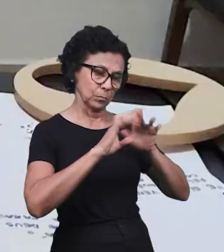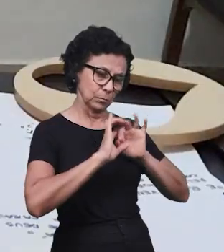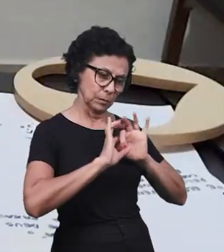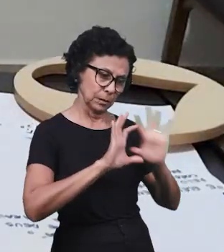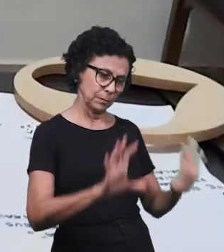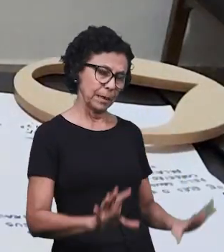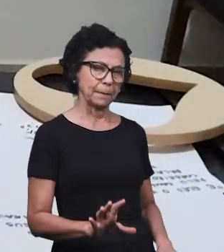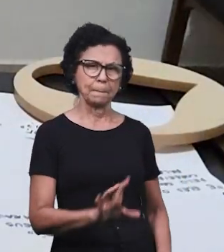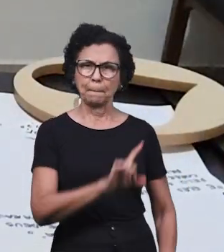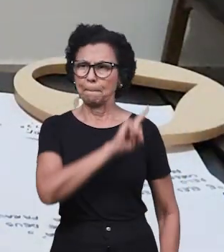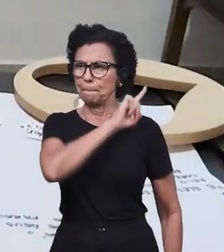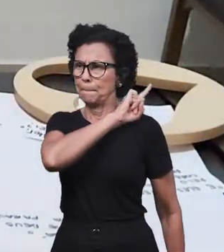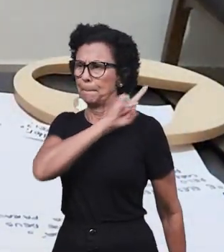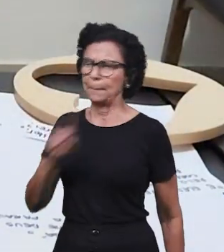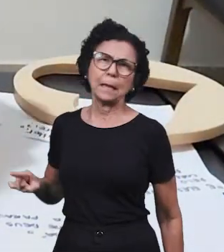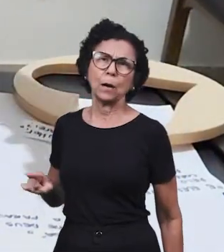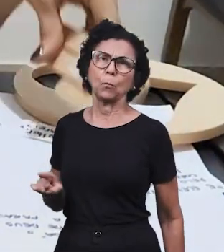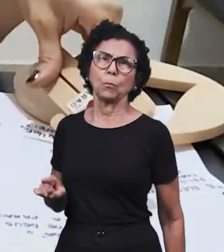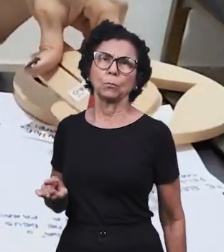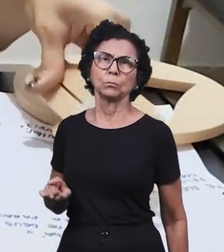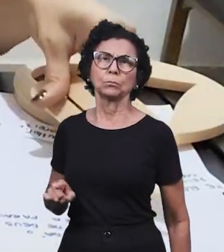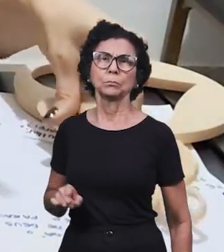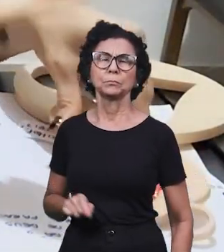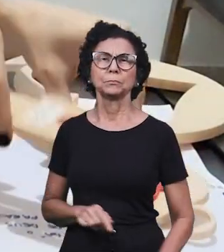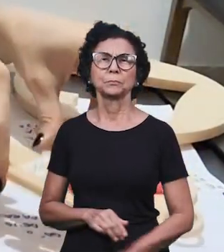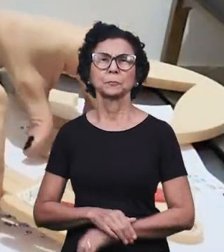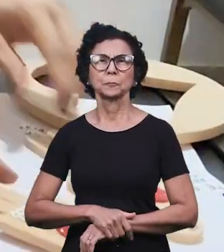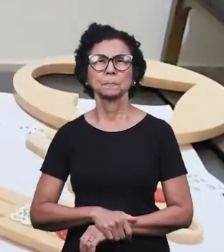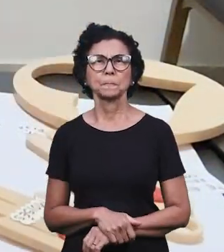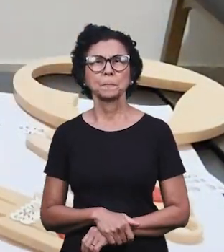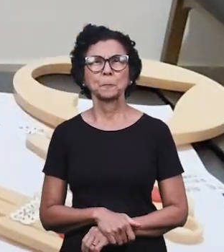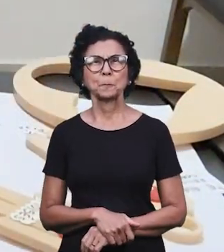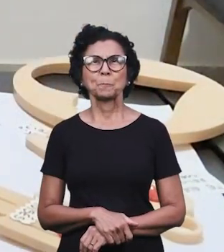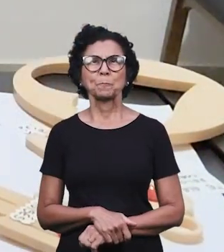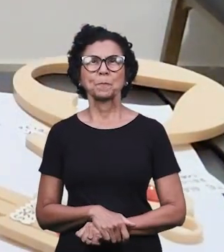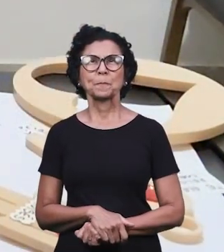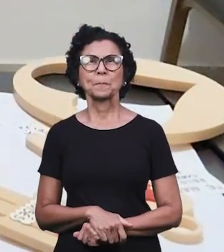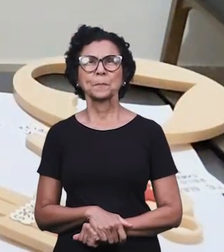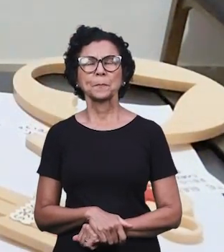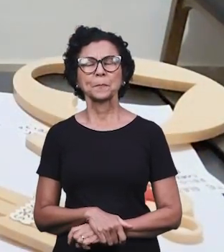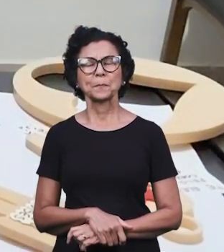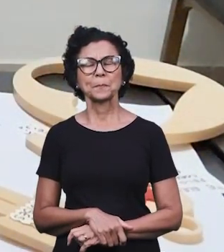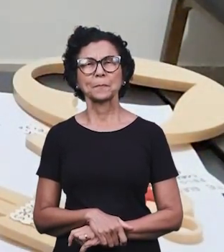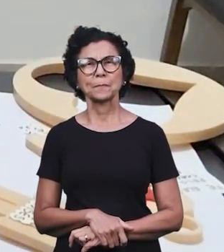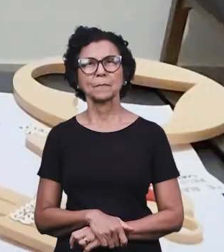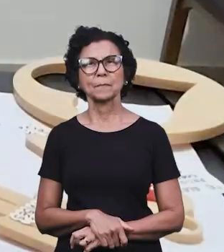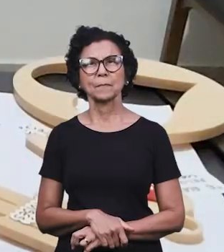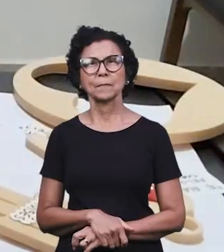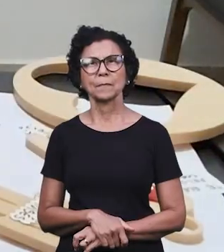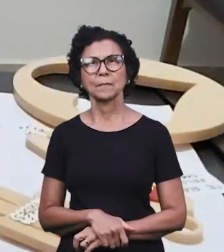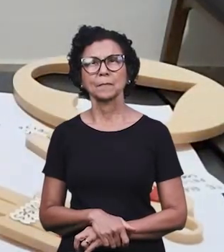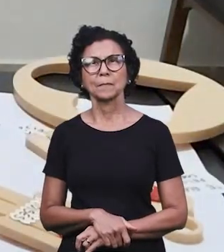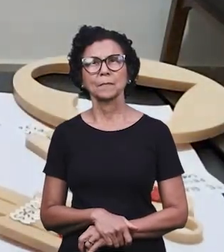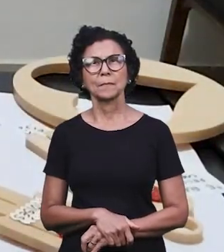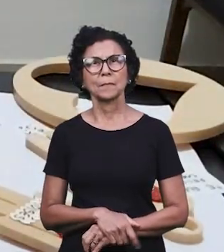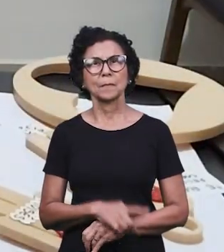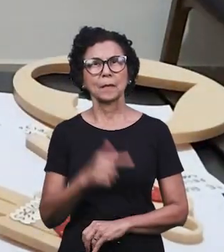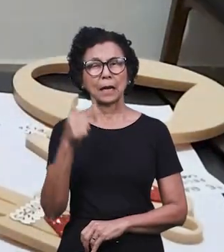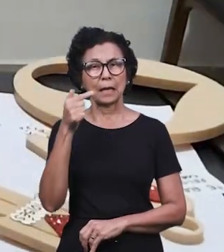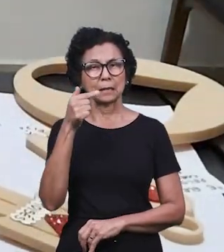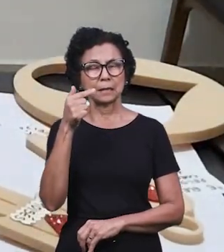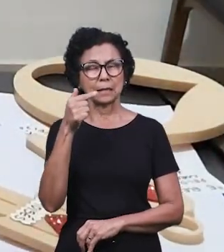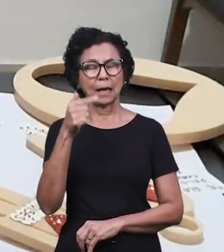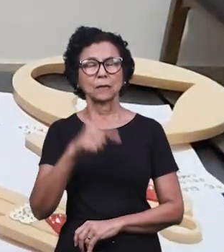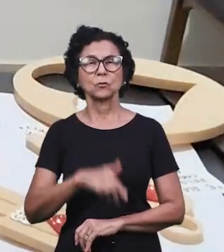E Faraó não deixava. E assim foram acontecendo, os sinais do Senhor. A saraiva, que